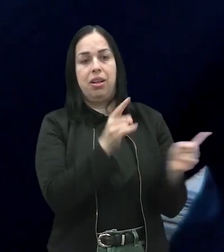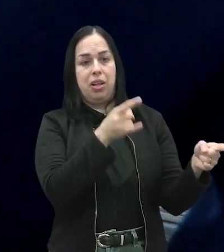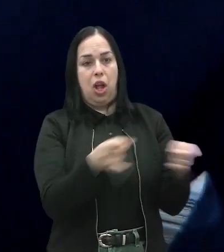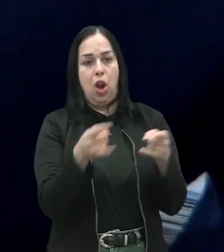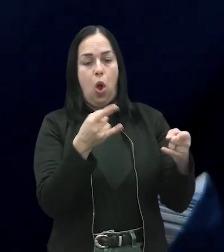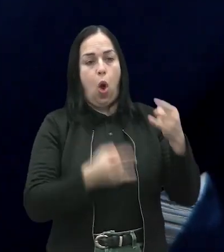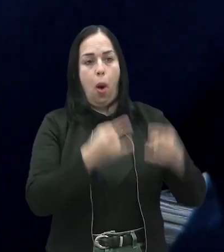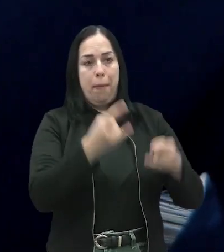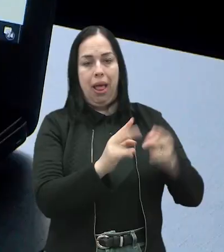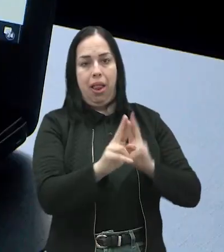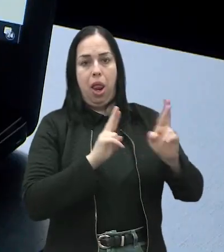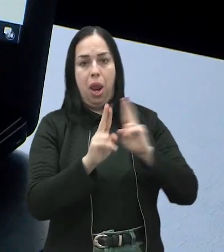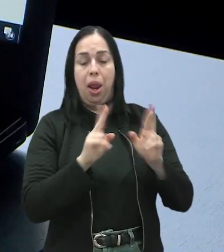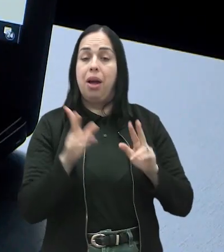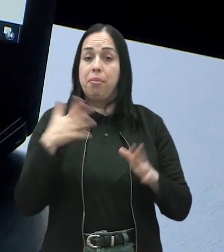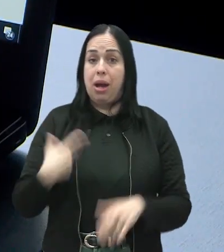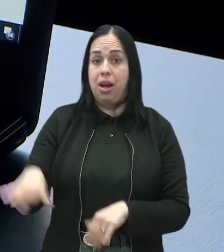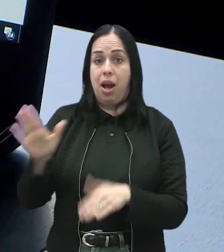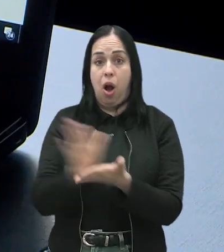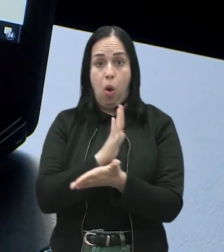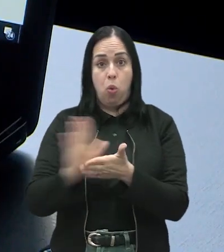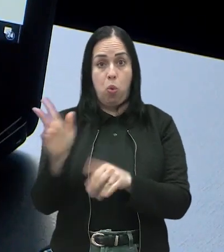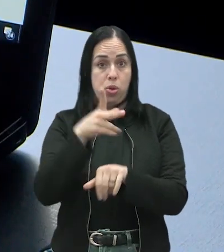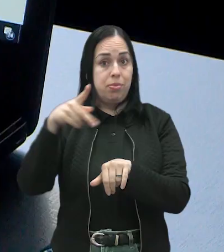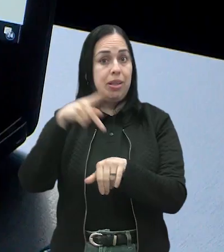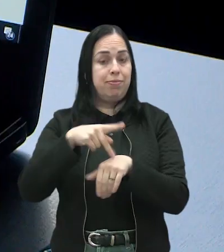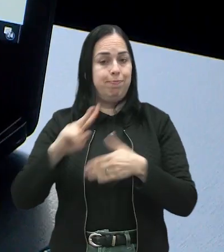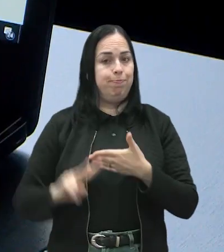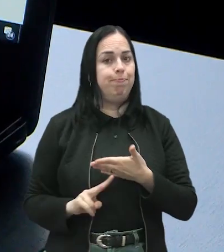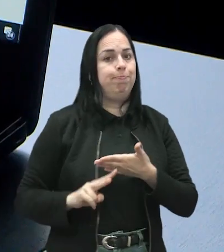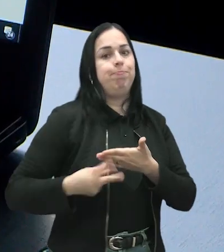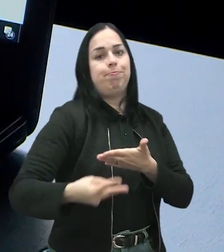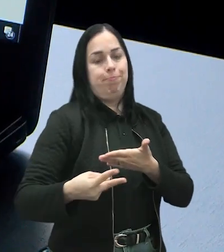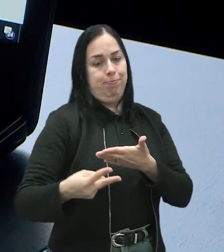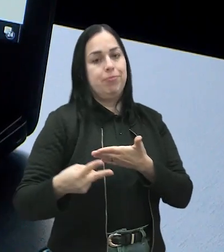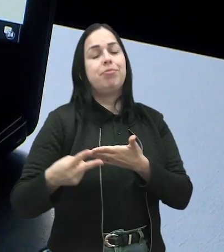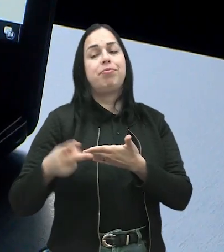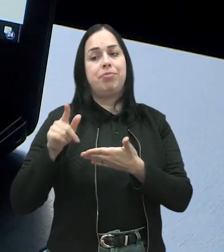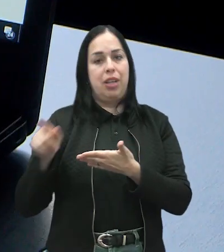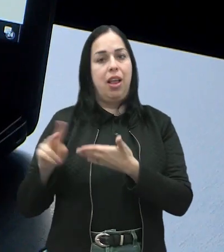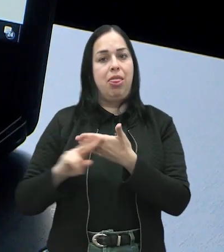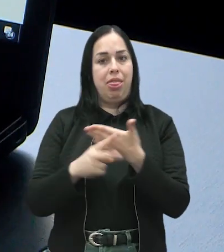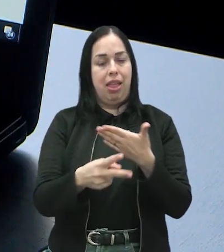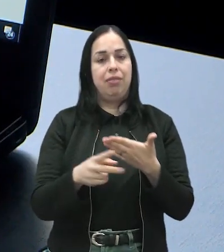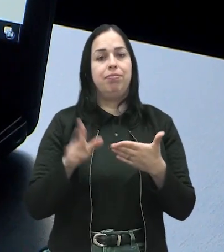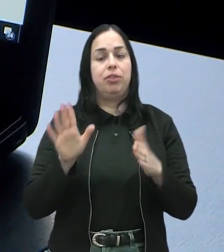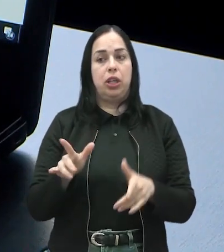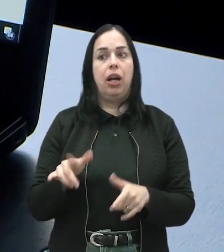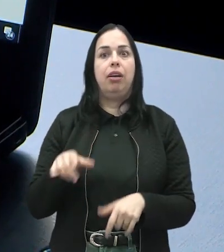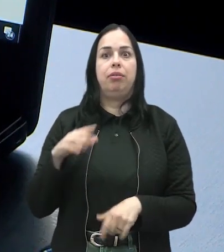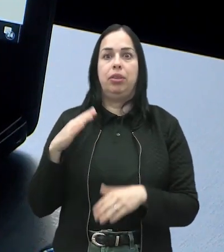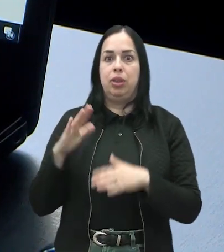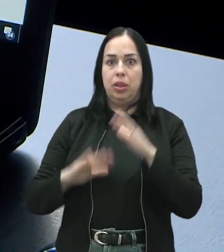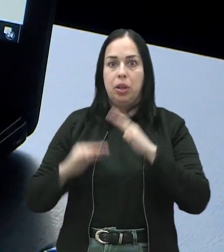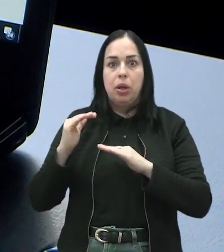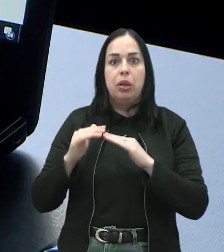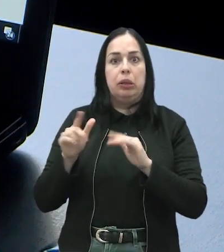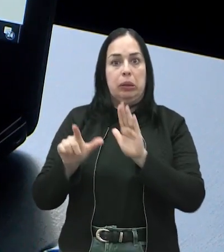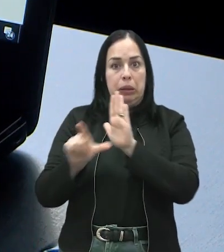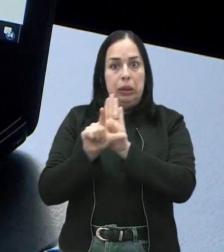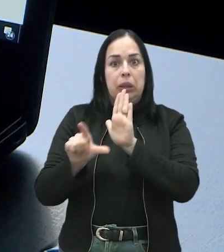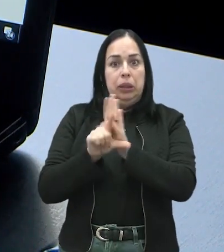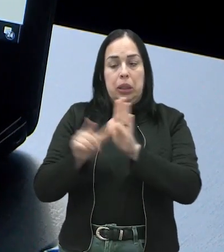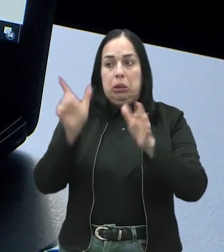serviços automatizados. Em alguns países, as consequências do uso da IA para a terapia já chamam a atenção